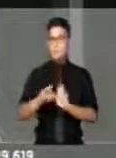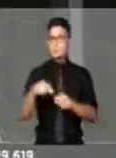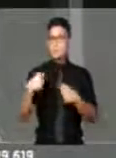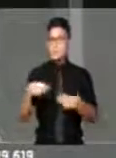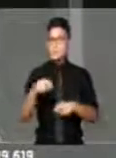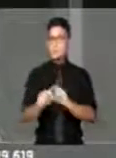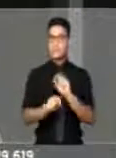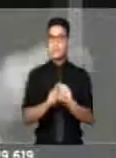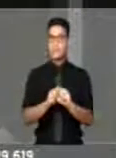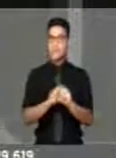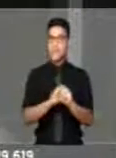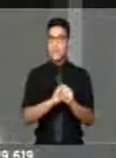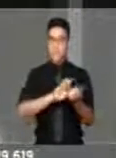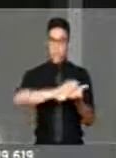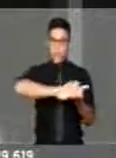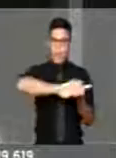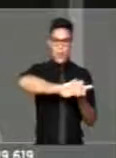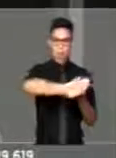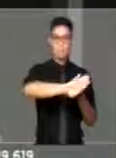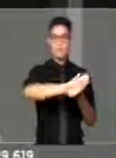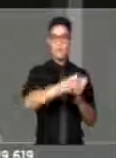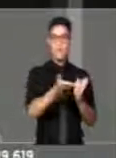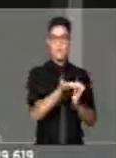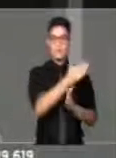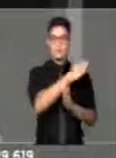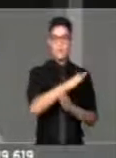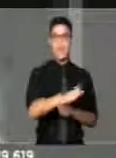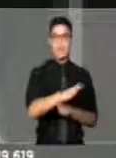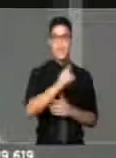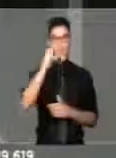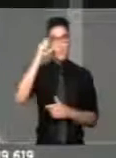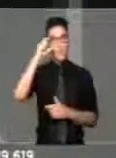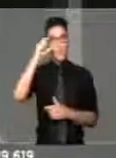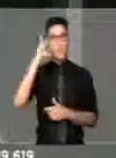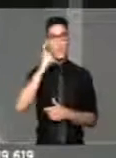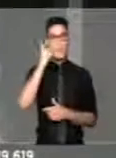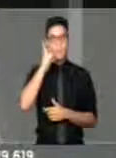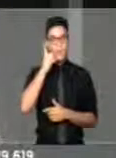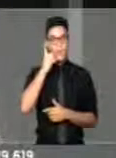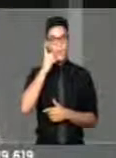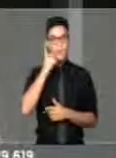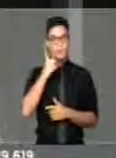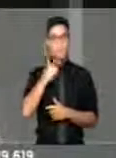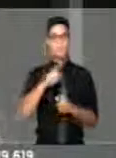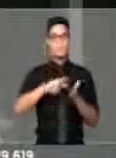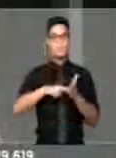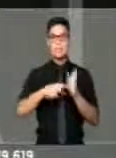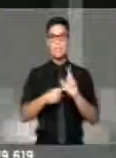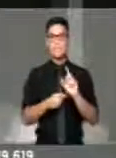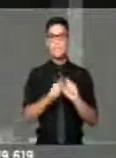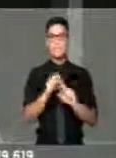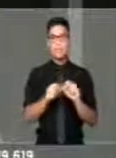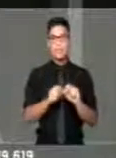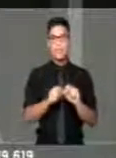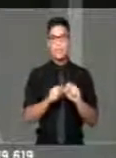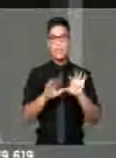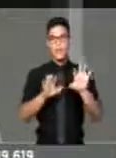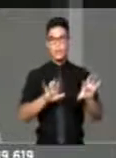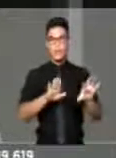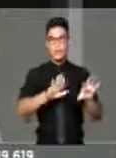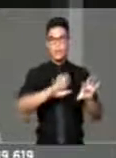cassado o mandato de Eduardo Cunha é exatamente deixar para um segundo